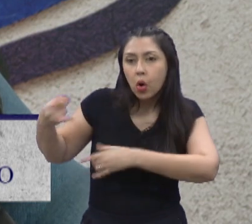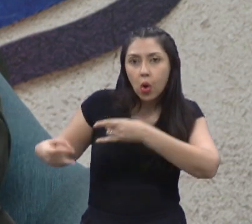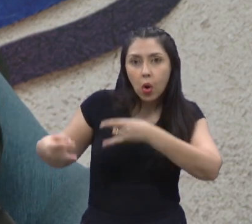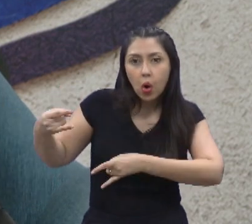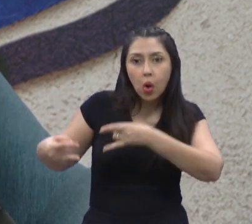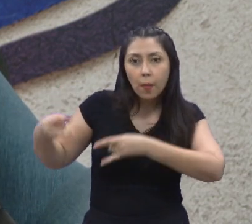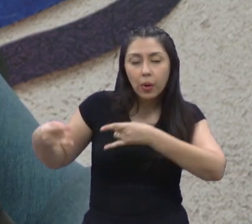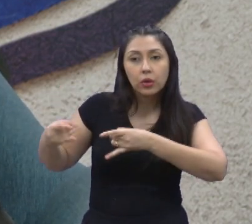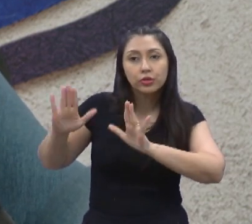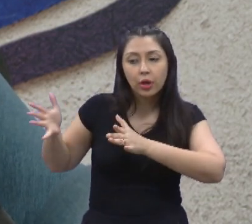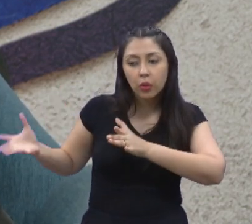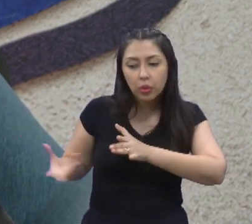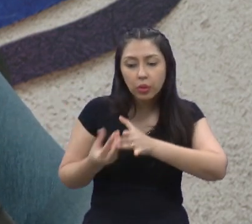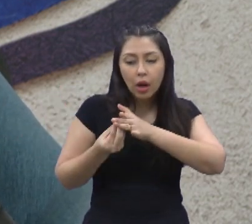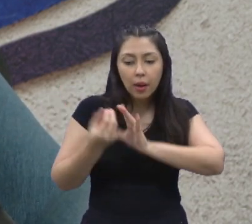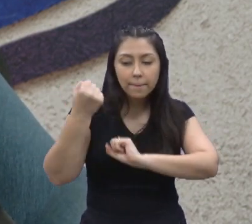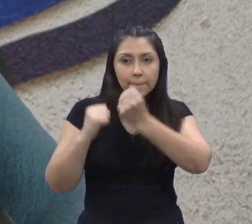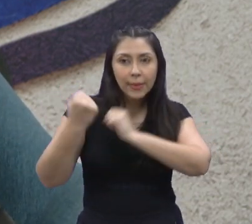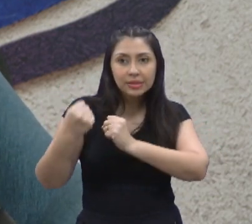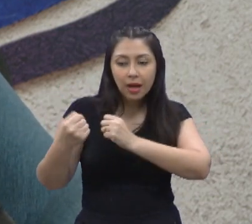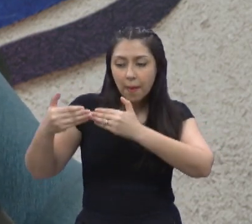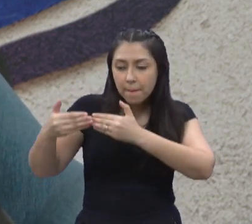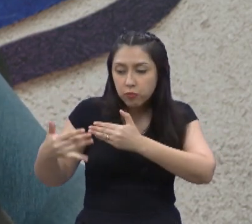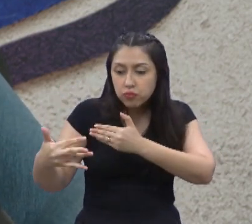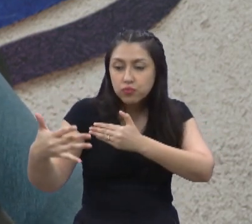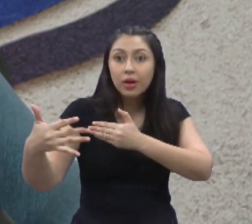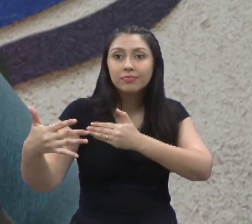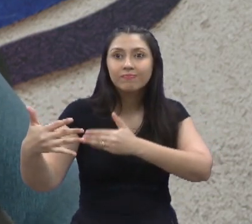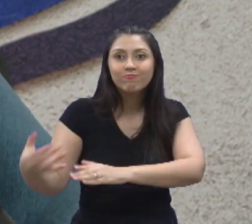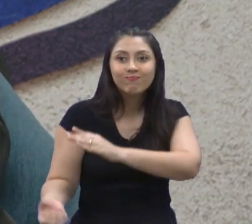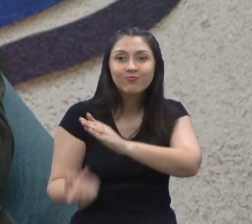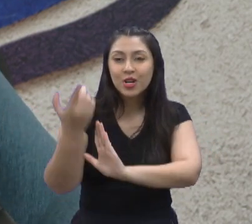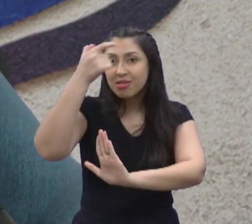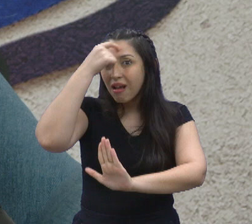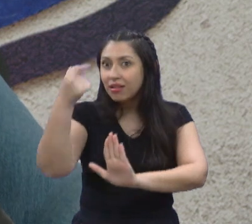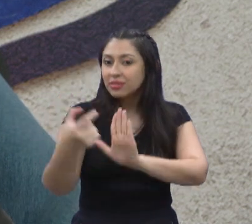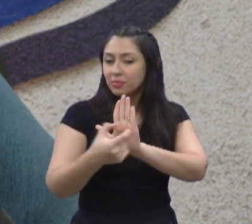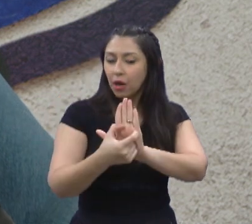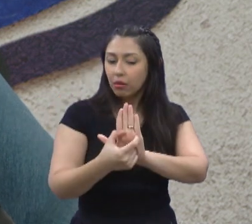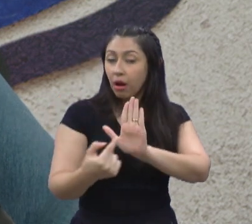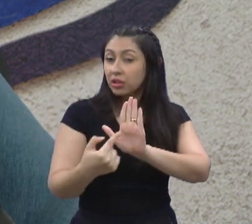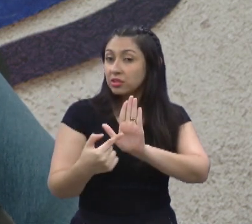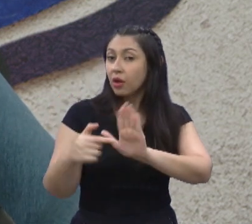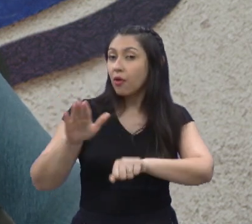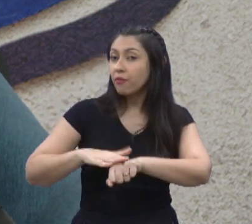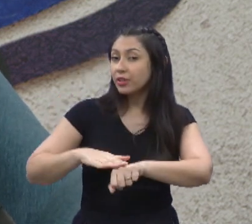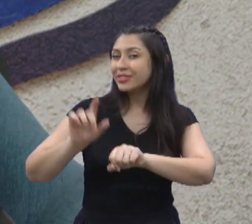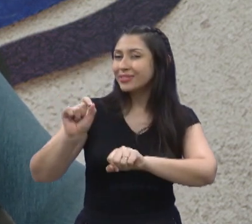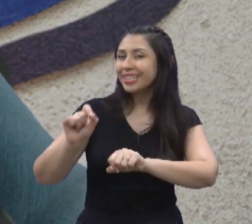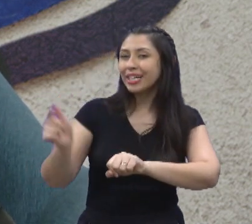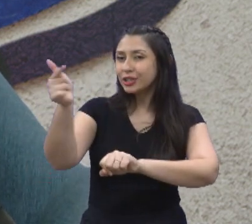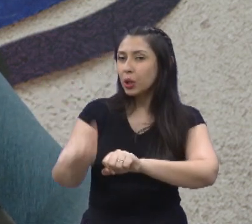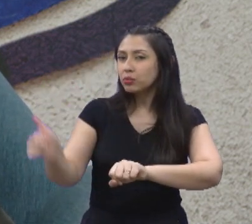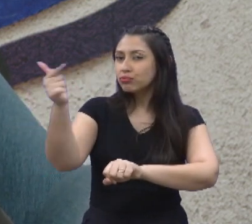tem robô, agora está vindo a inteligência artificial. O que ela consegue fazer hoje? Ela consegue repetir processos, né? Então, aquilo que é